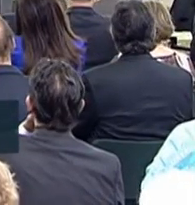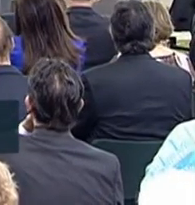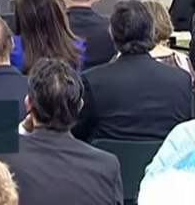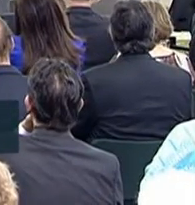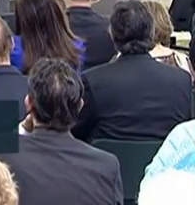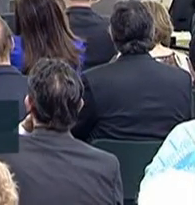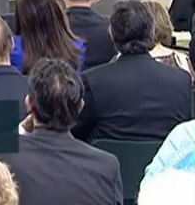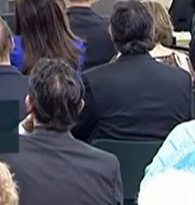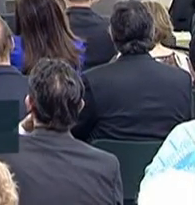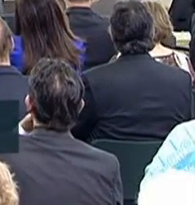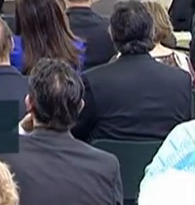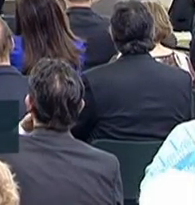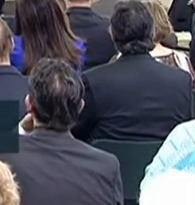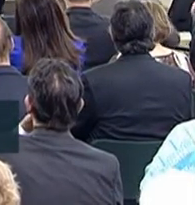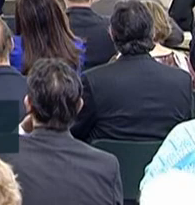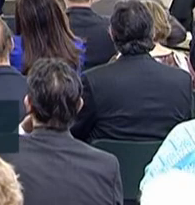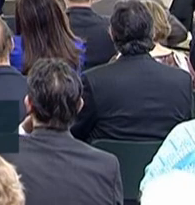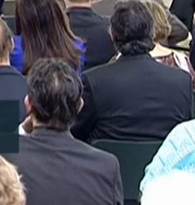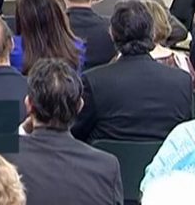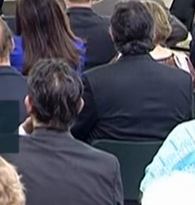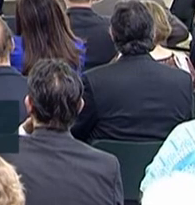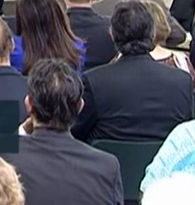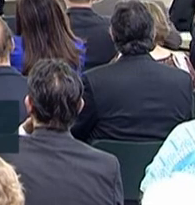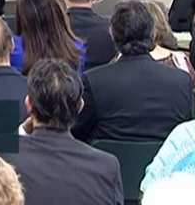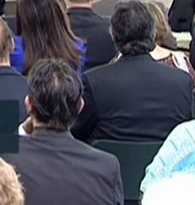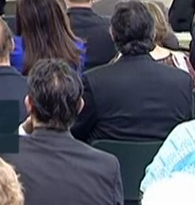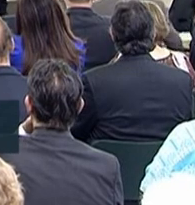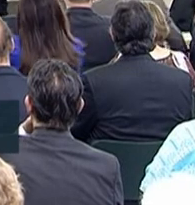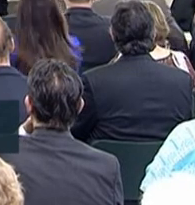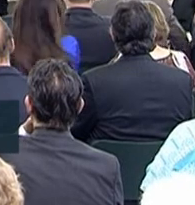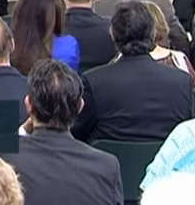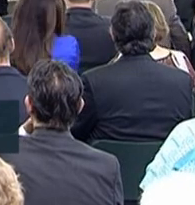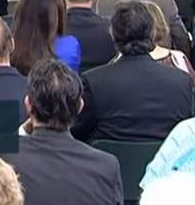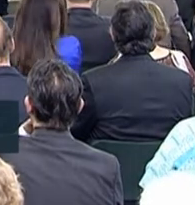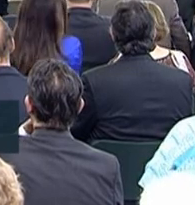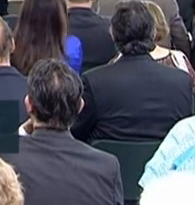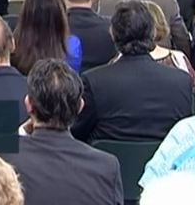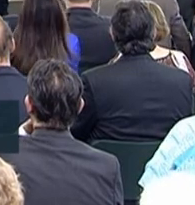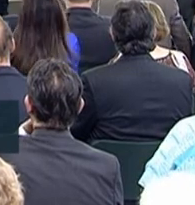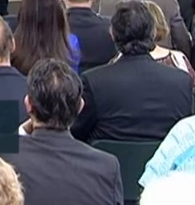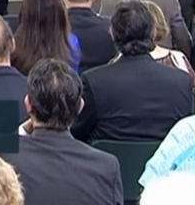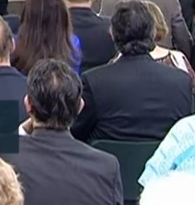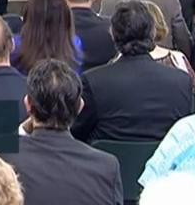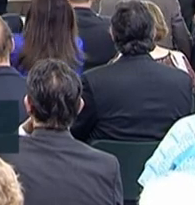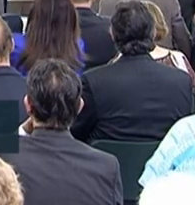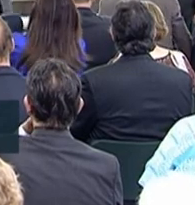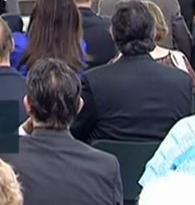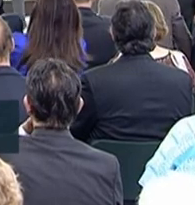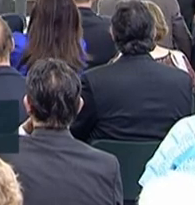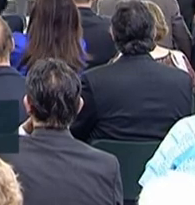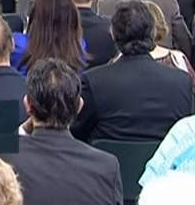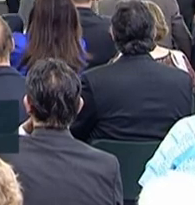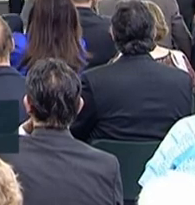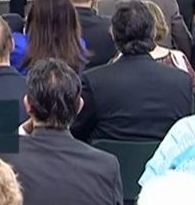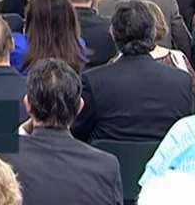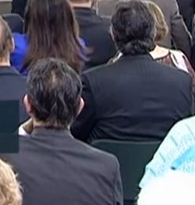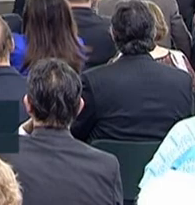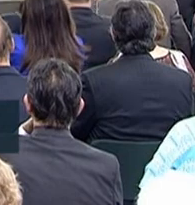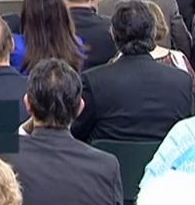E aí E aí E aí